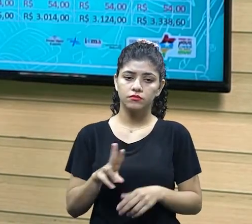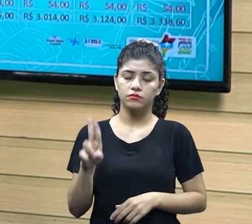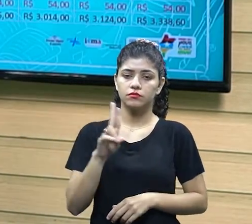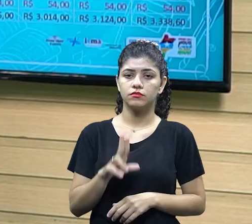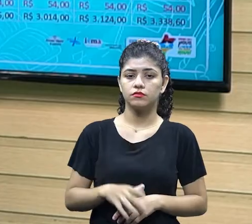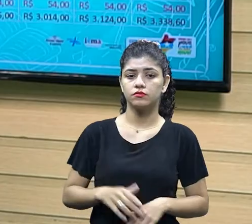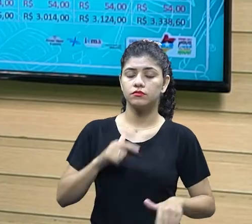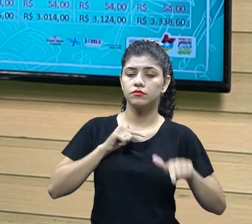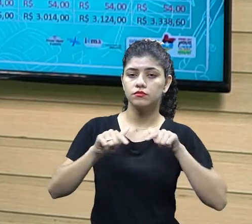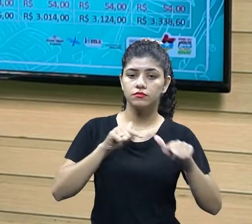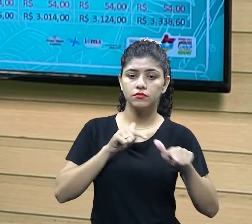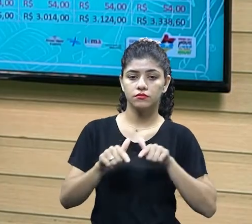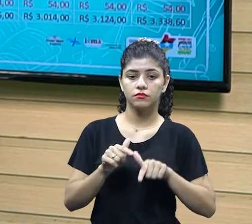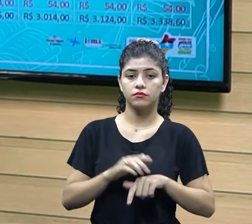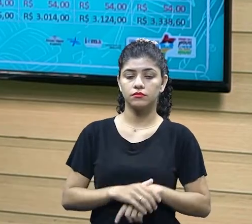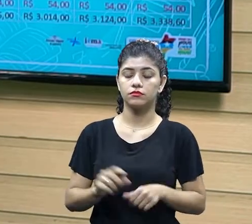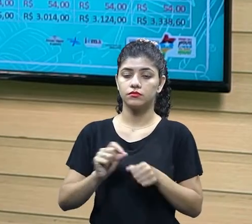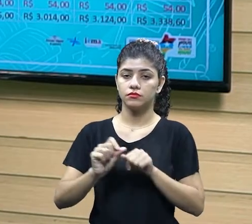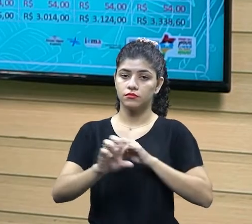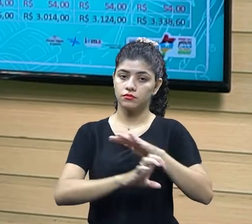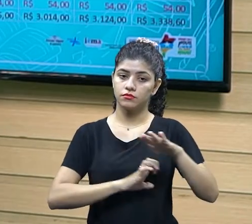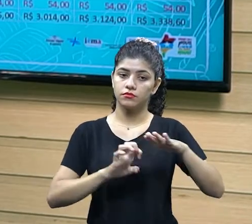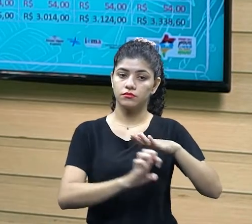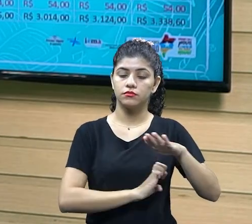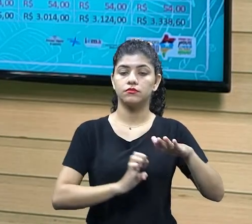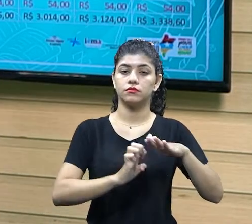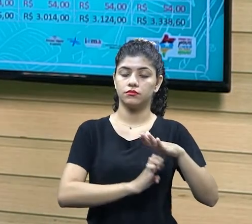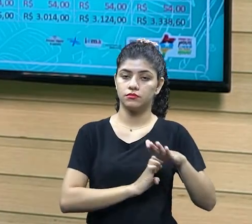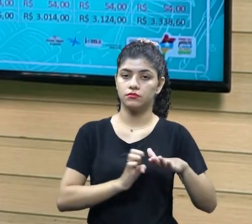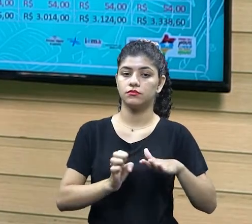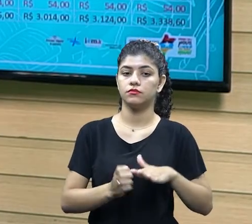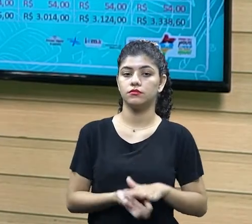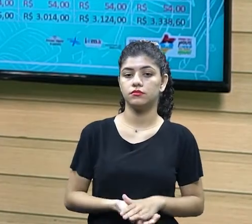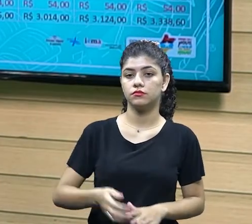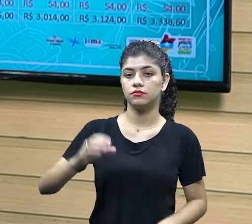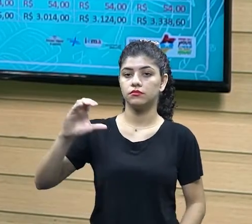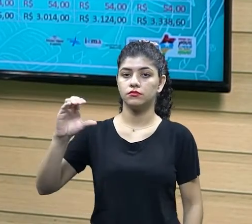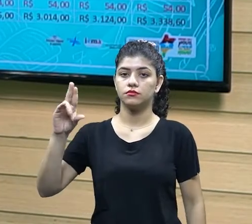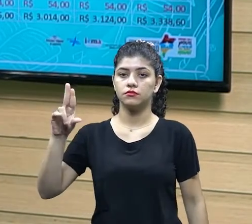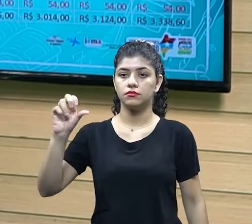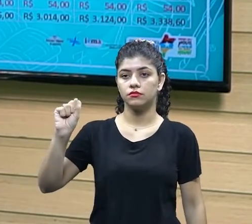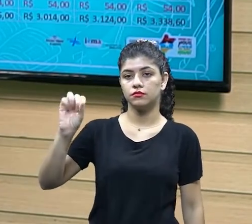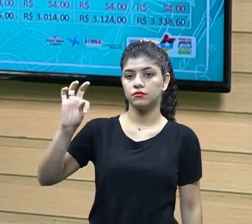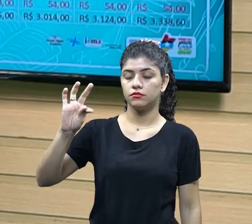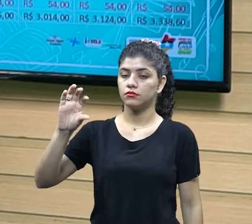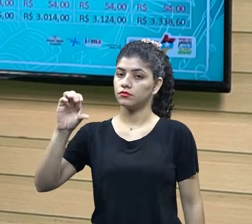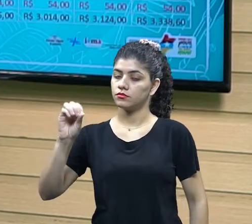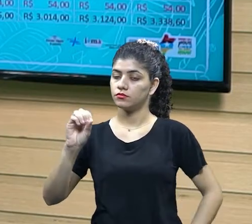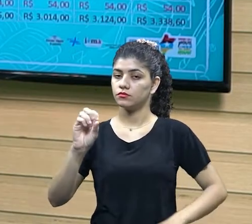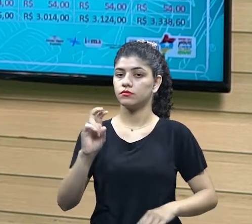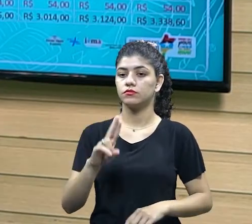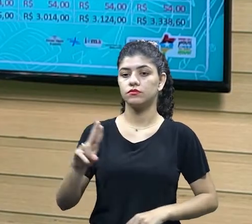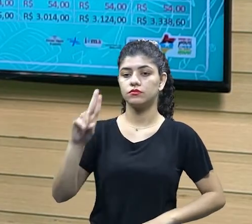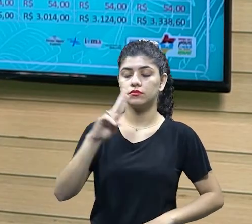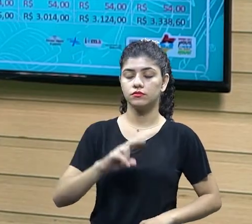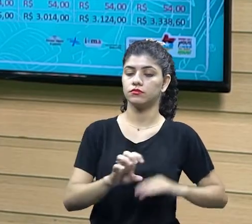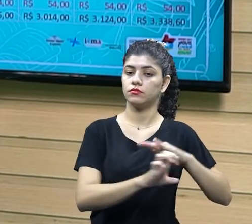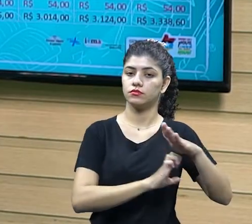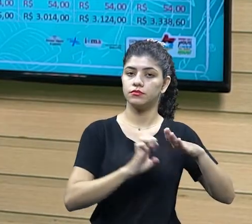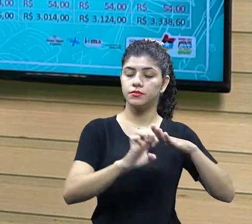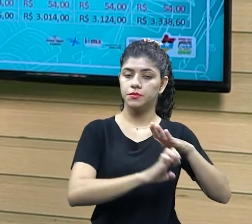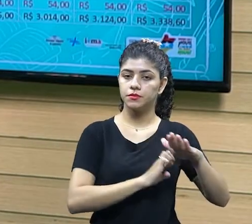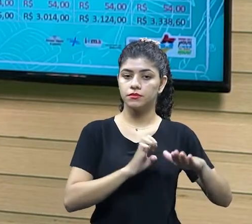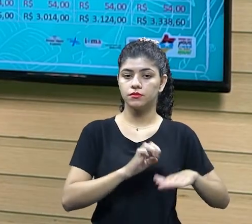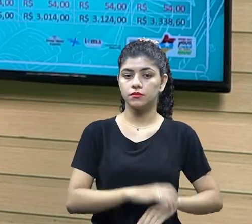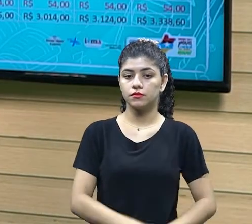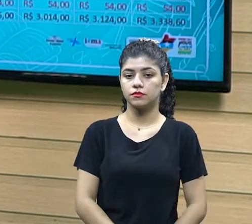realizado para a atividade da empresa, para a manutenção da atividade da empresa. No caso, para a manutenção do